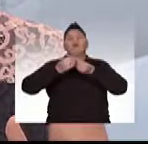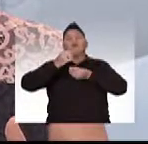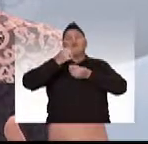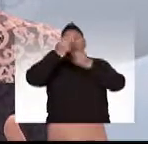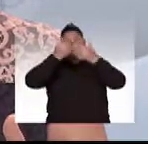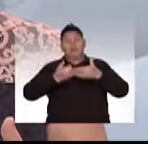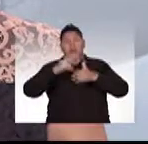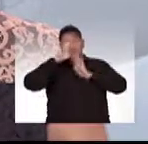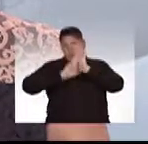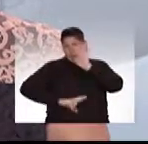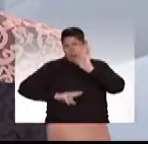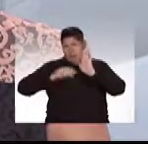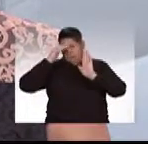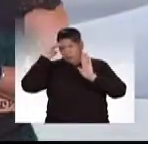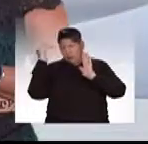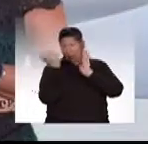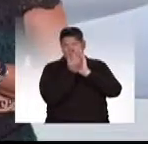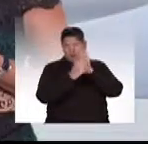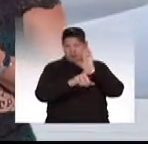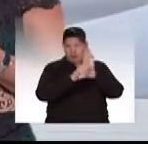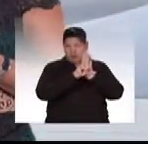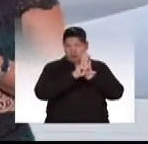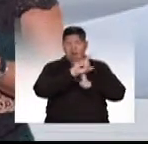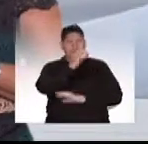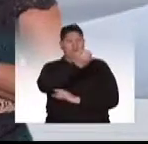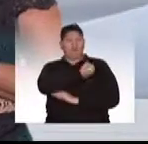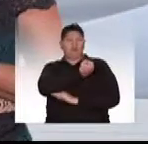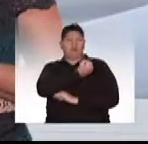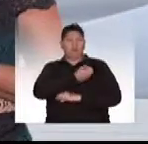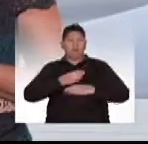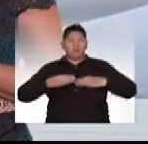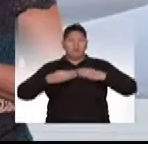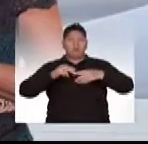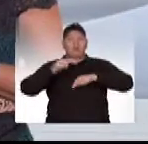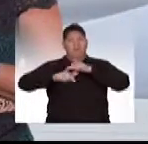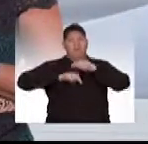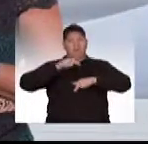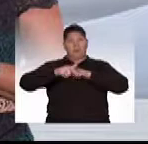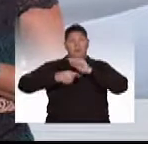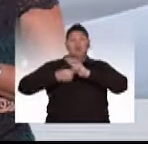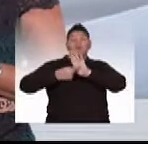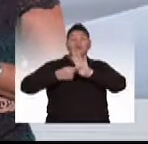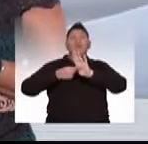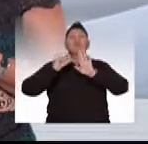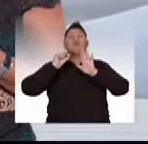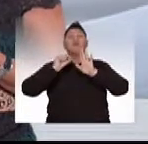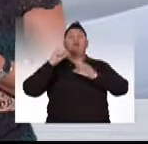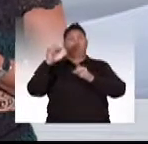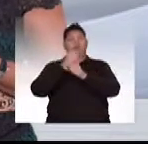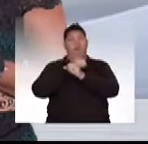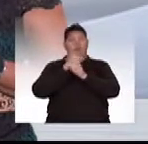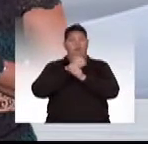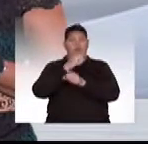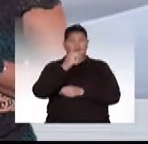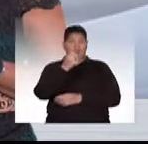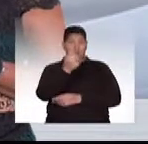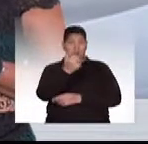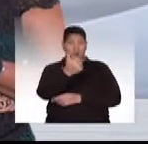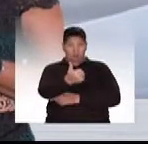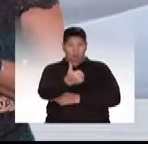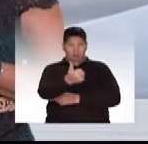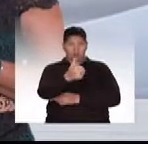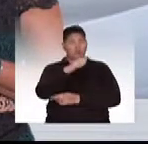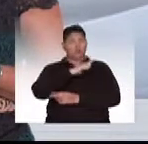as empresas a cumprir a lei. Os números do Ministério do Trabalho e Emprego mostram que no ano de